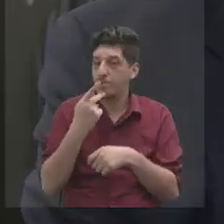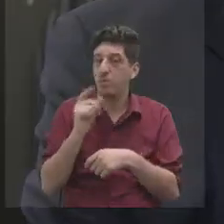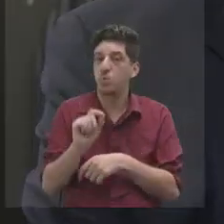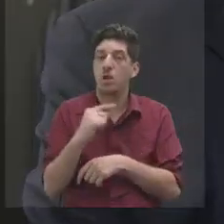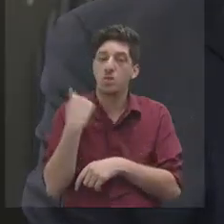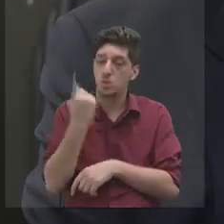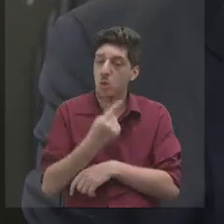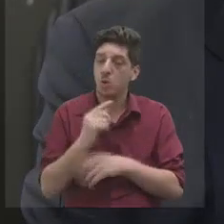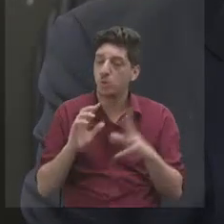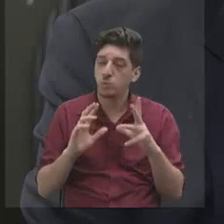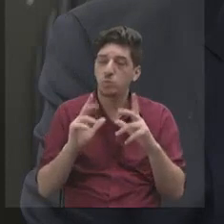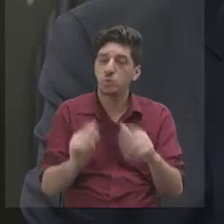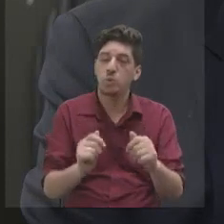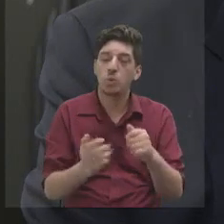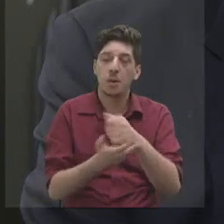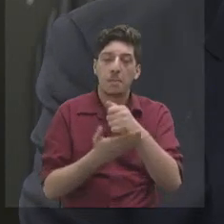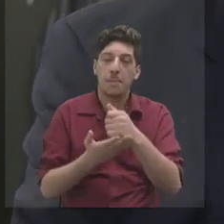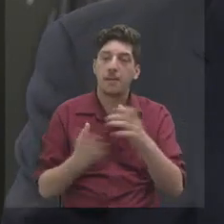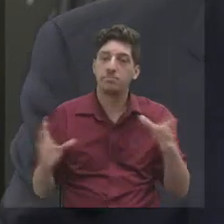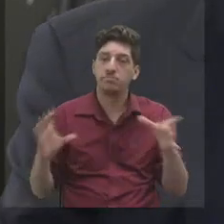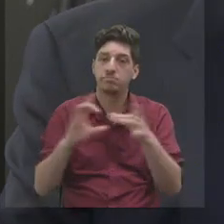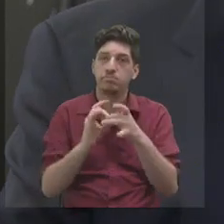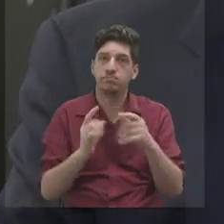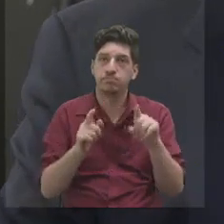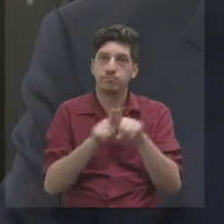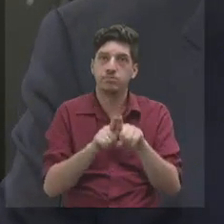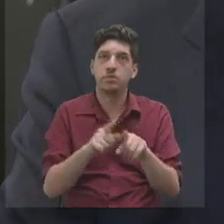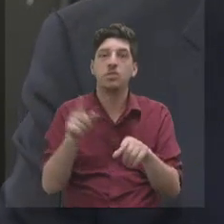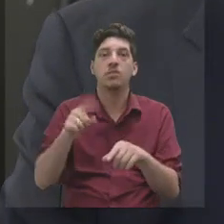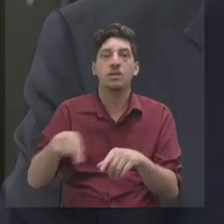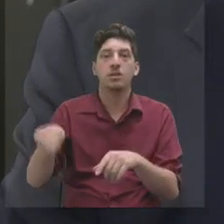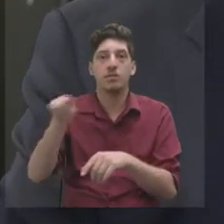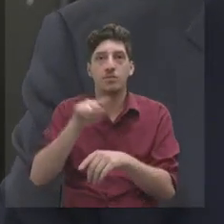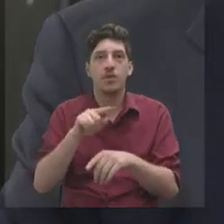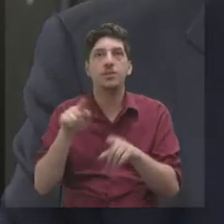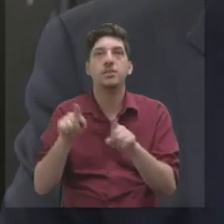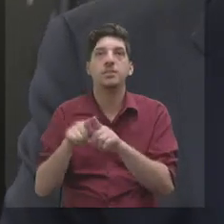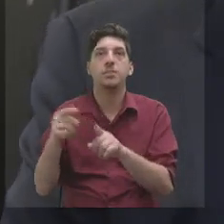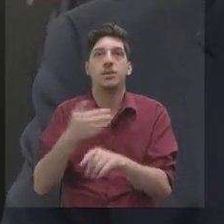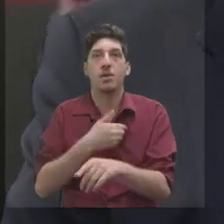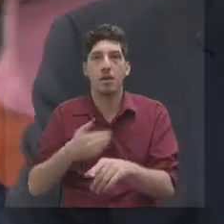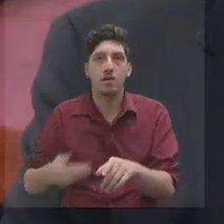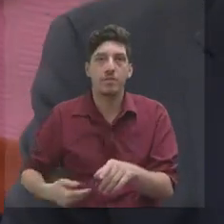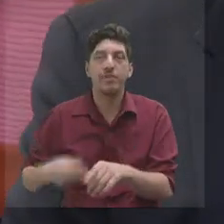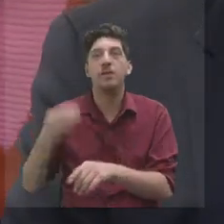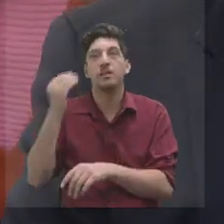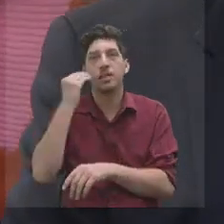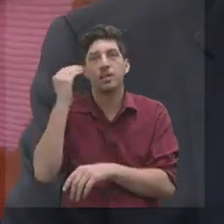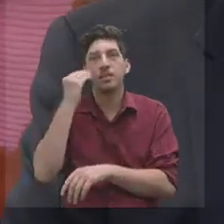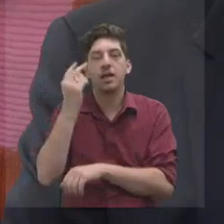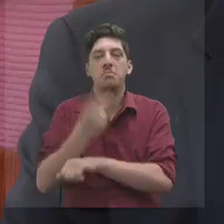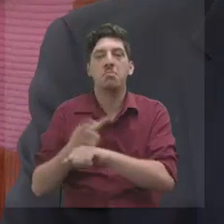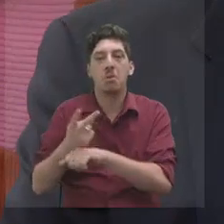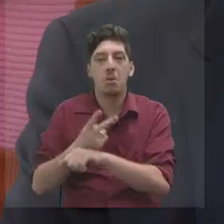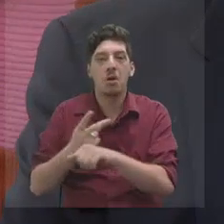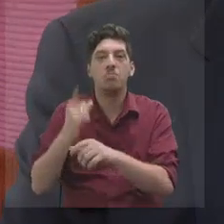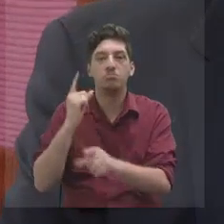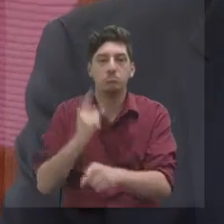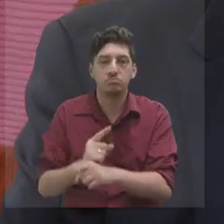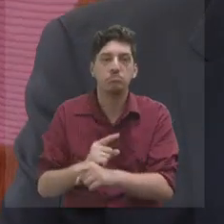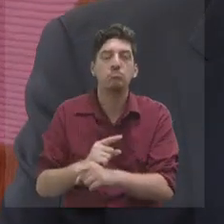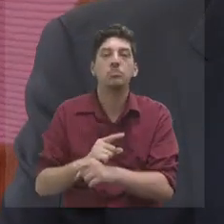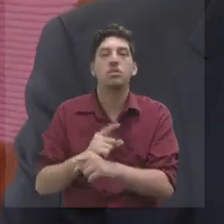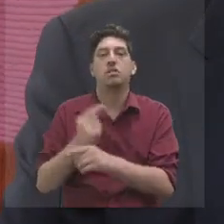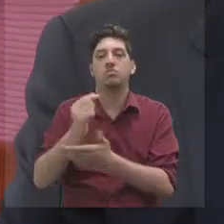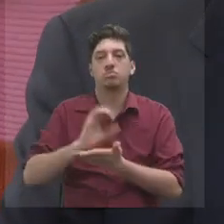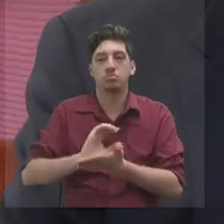como base é aliada vocês ali dentro do governo de buscar para que a pasta tenha recurso a gente quer